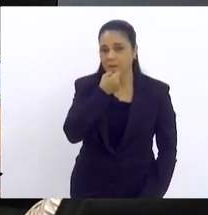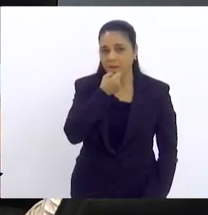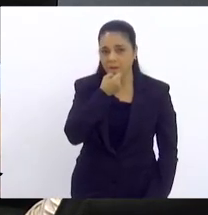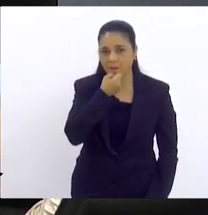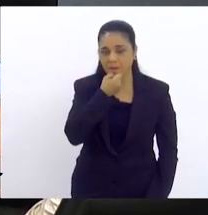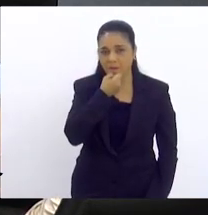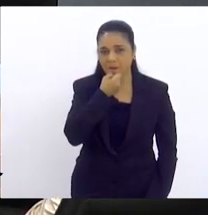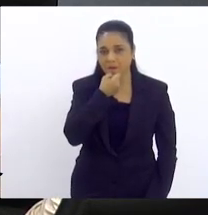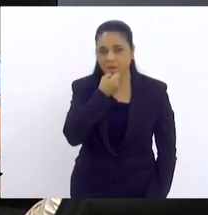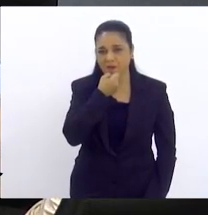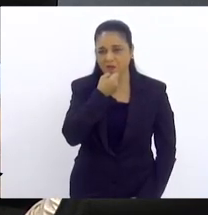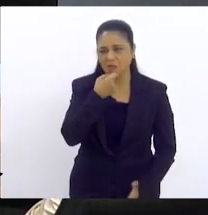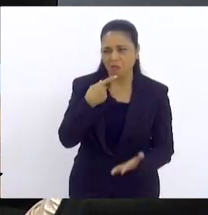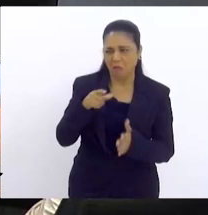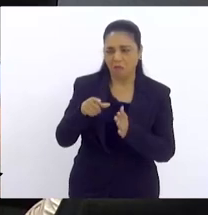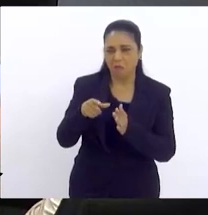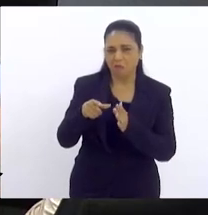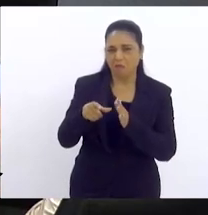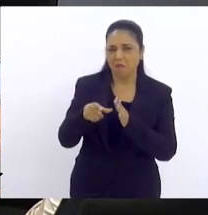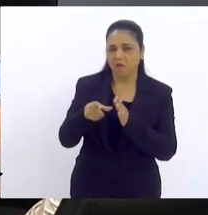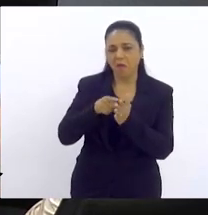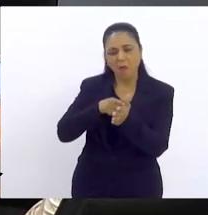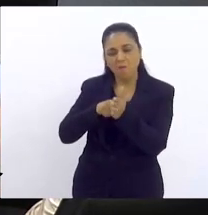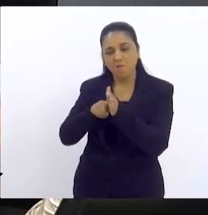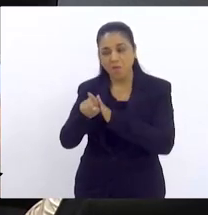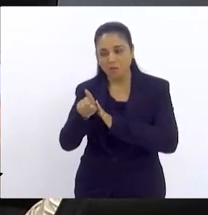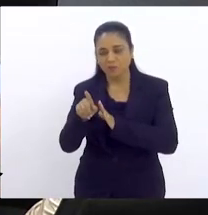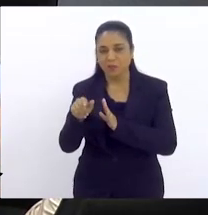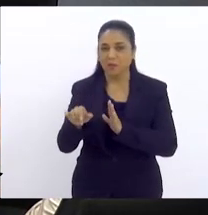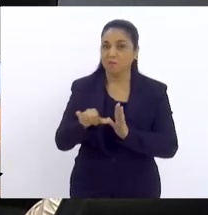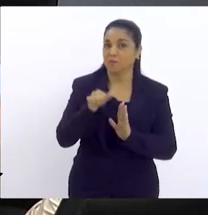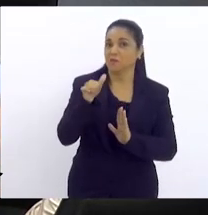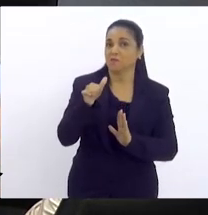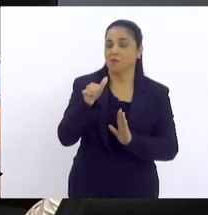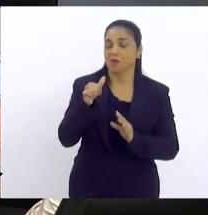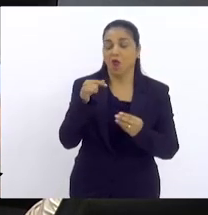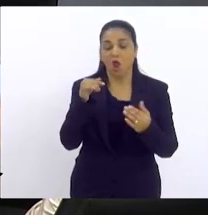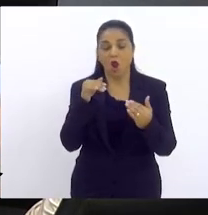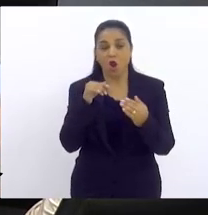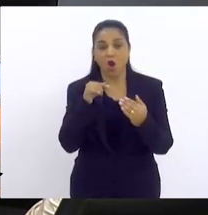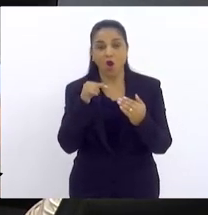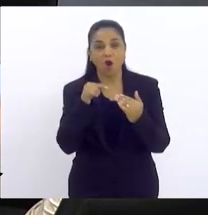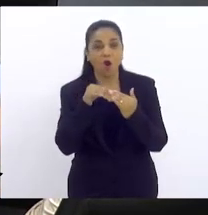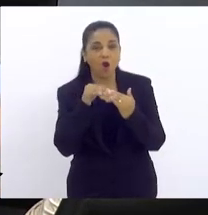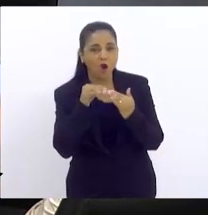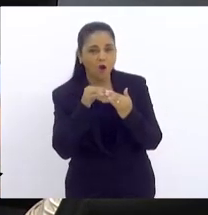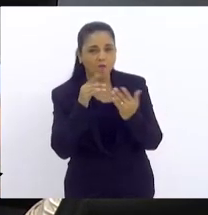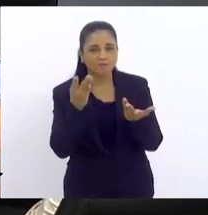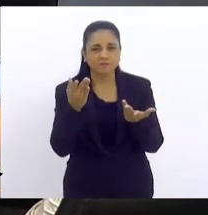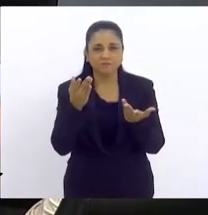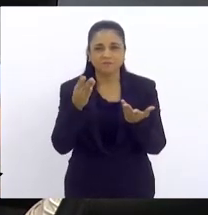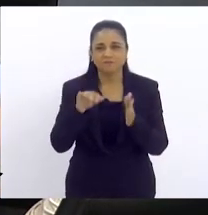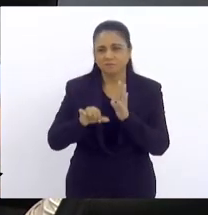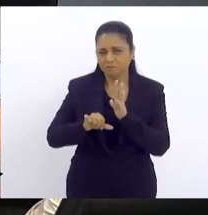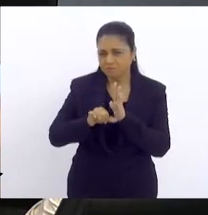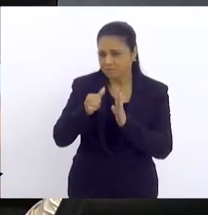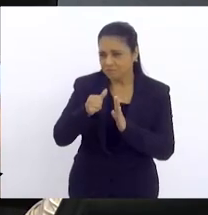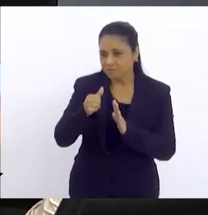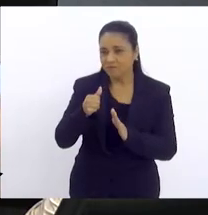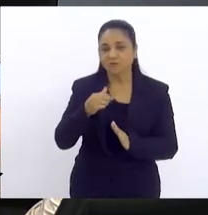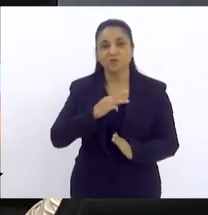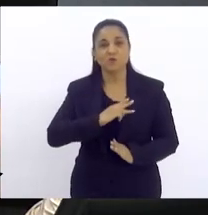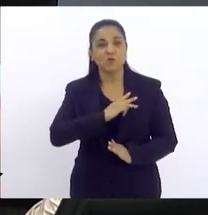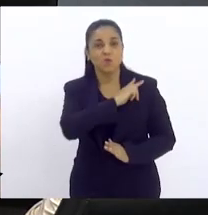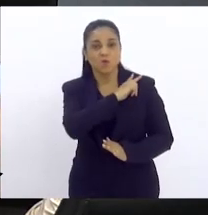dessa vez é melhor perguntar né na semana passada passei a palavra mas houve uma combinação o senhor Prefere falar por primeiro Coronel Dantas